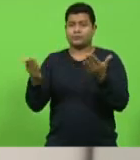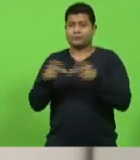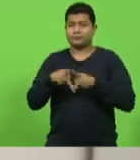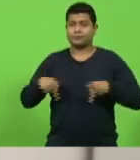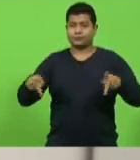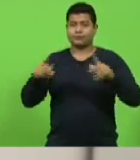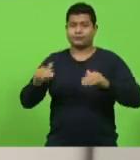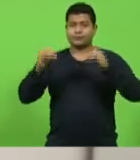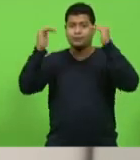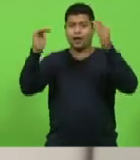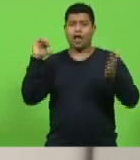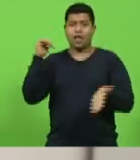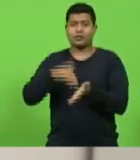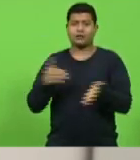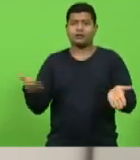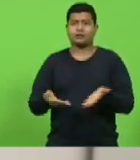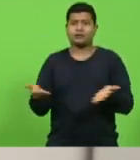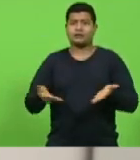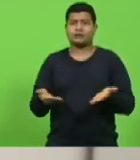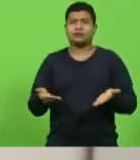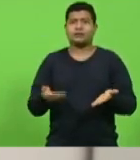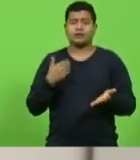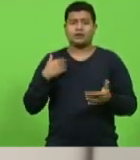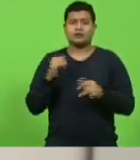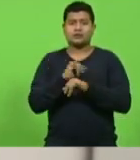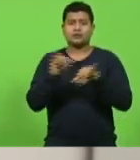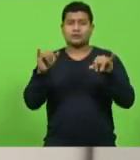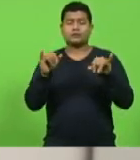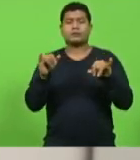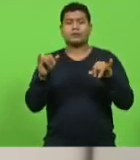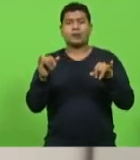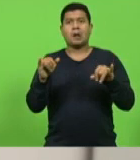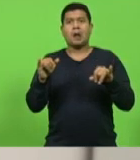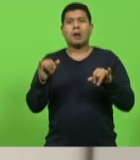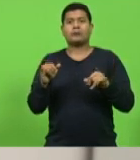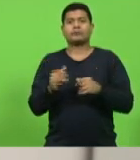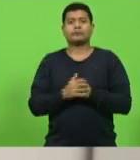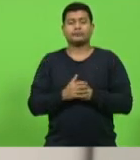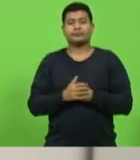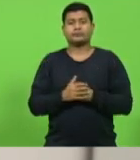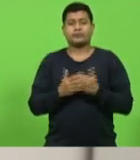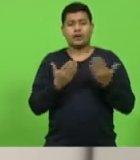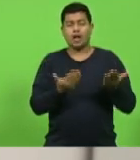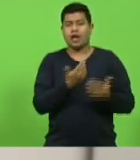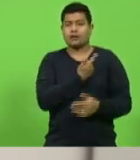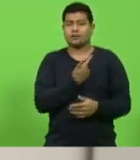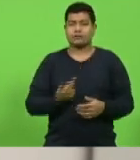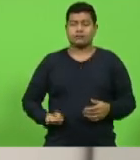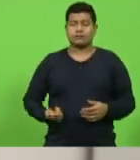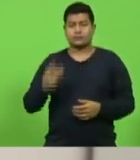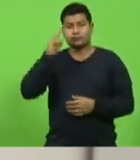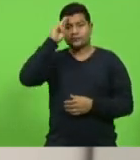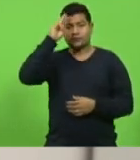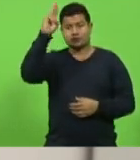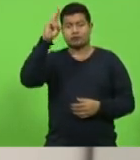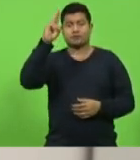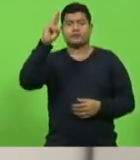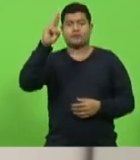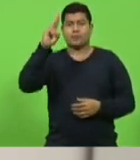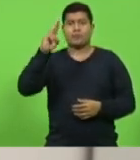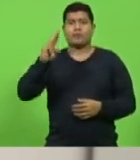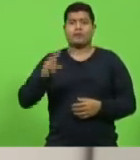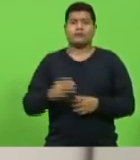até agora que se manifestaram, que o senhor governador Carlos Moisés da